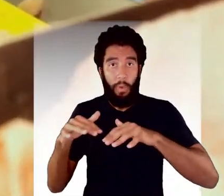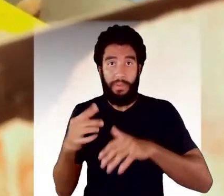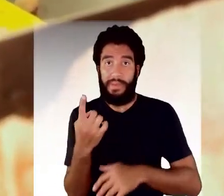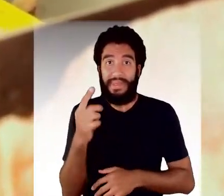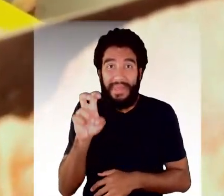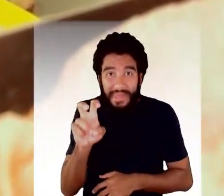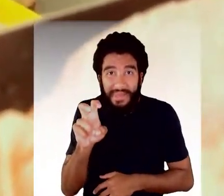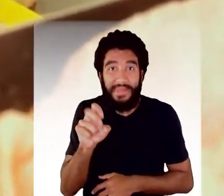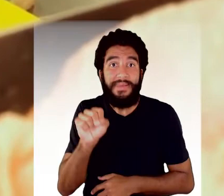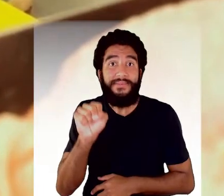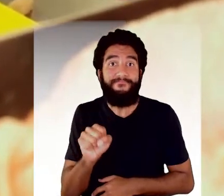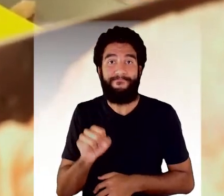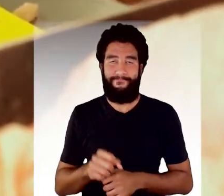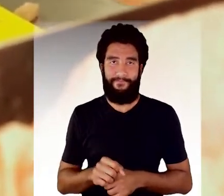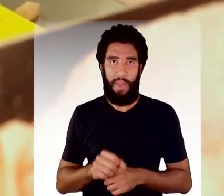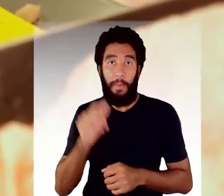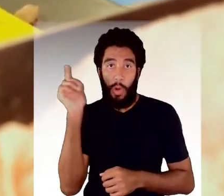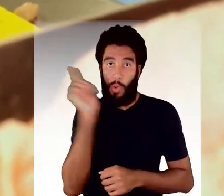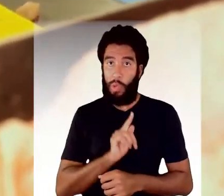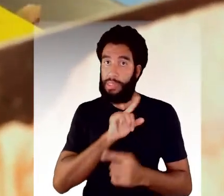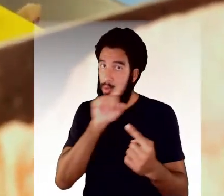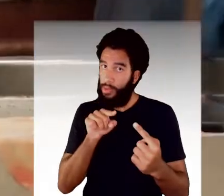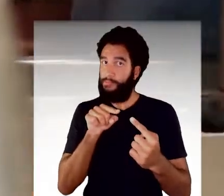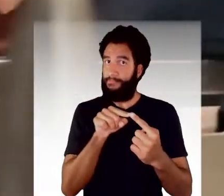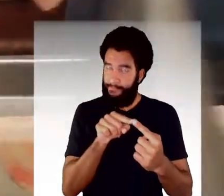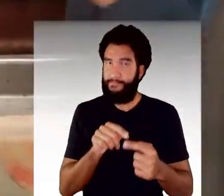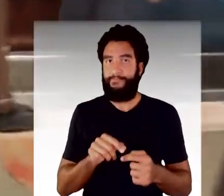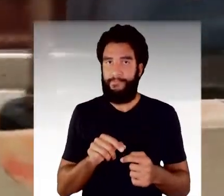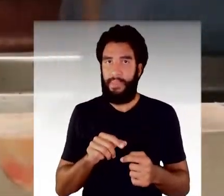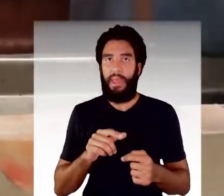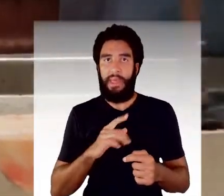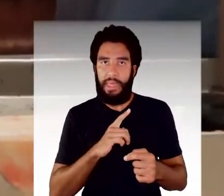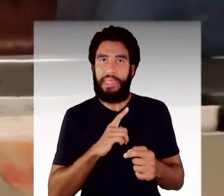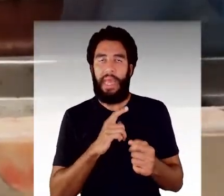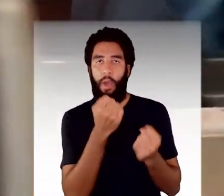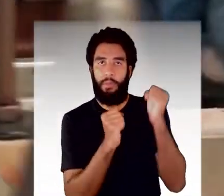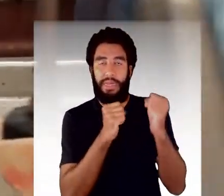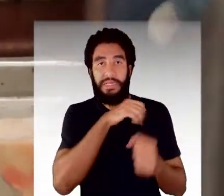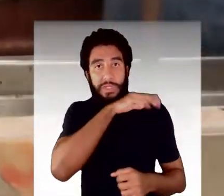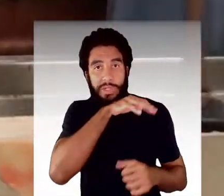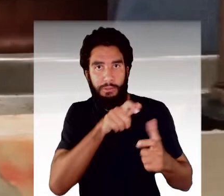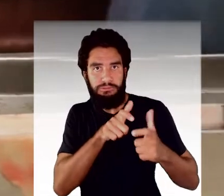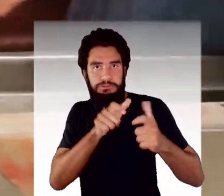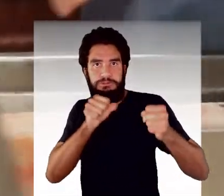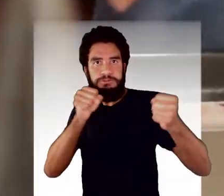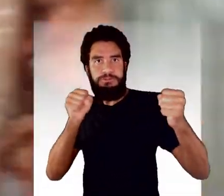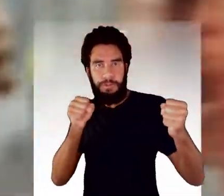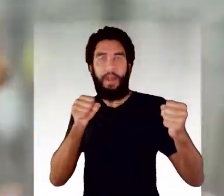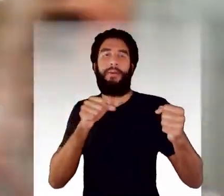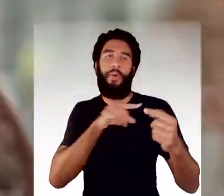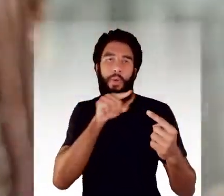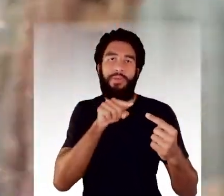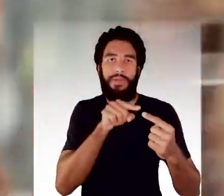em 15 segundos para eles atingirem a meta, imposta por grandes frigoríficos, de preparar para o